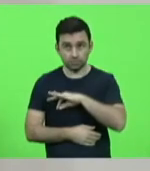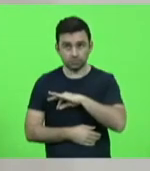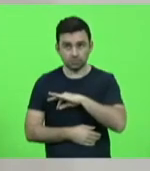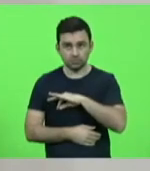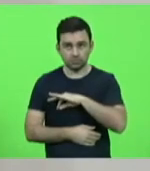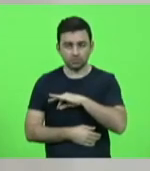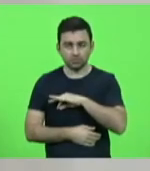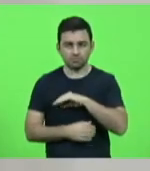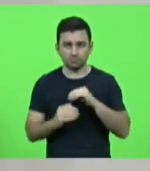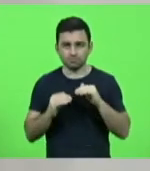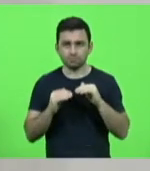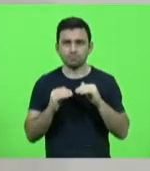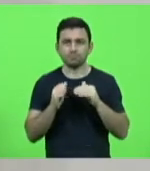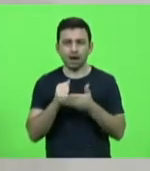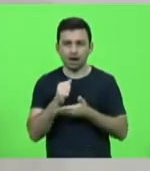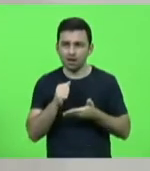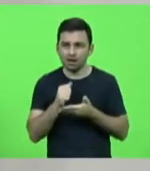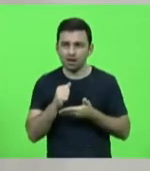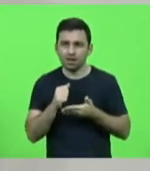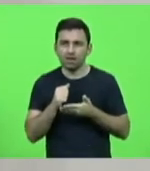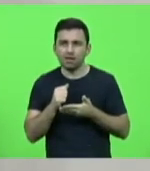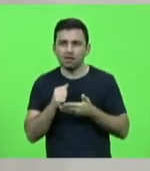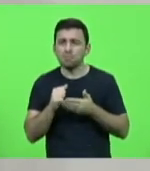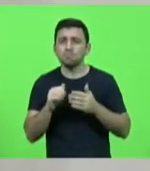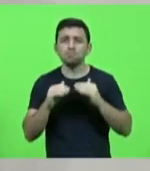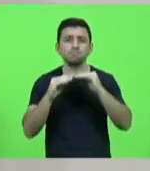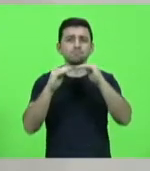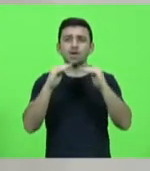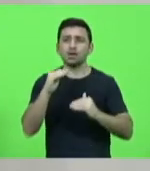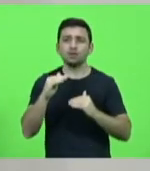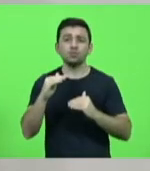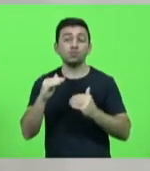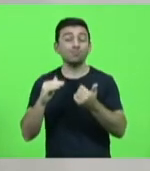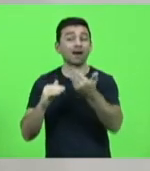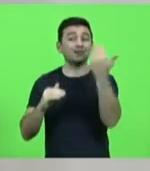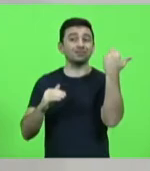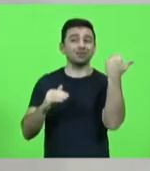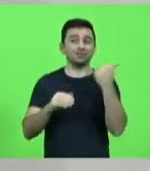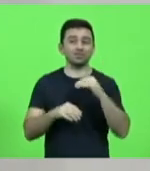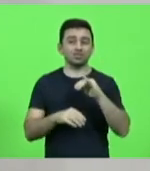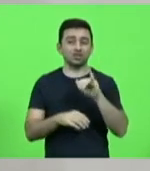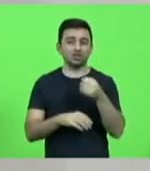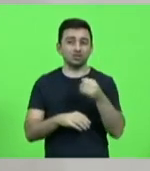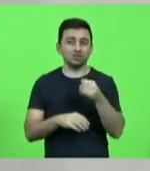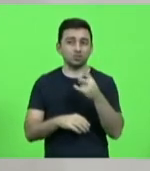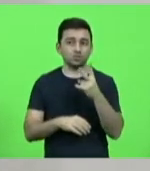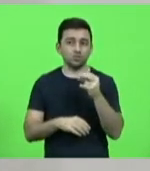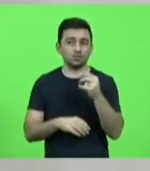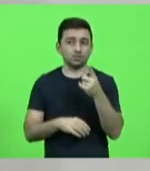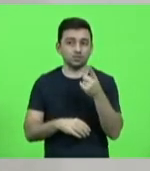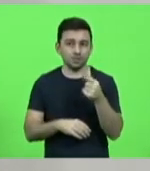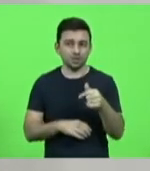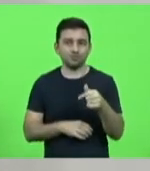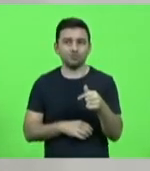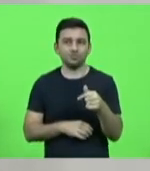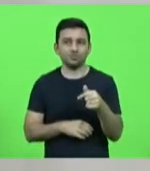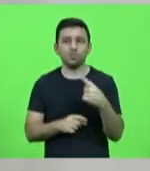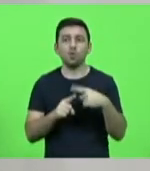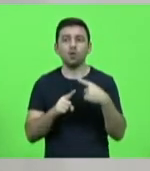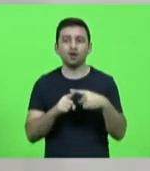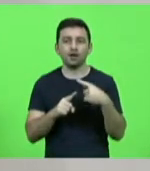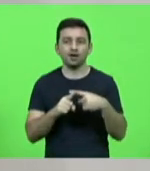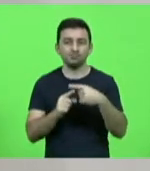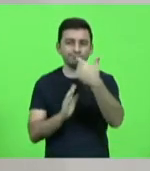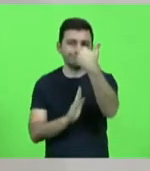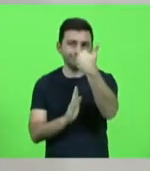líquido, menos do que quem entrou em janeiro de 2017, porque o desconto